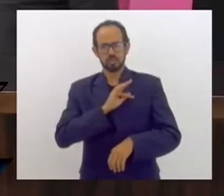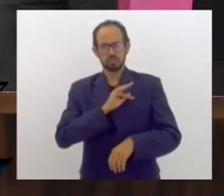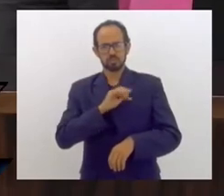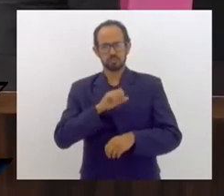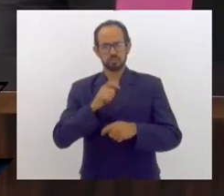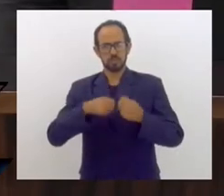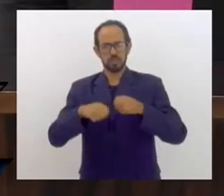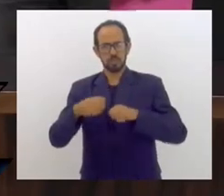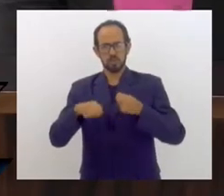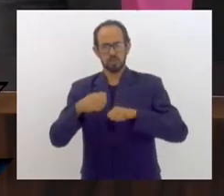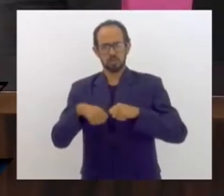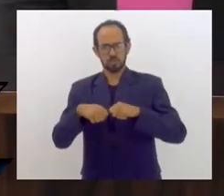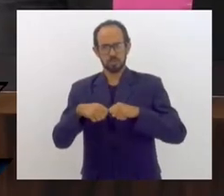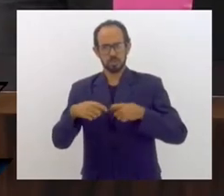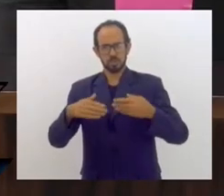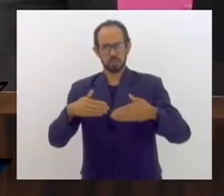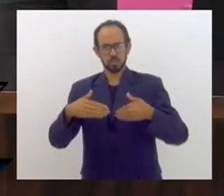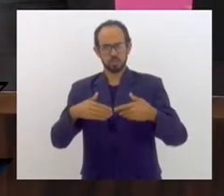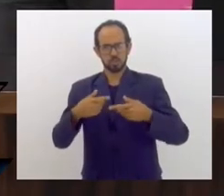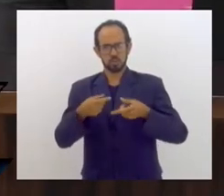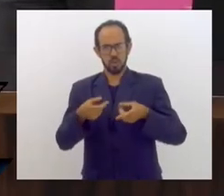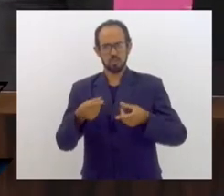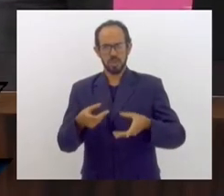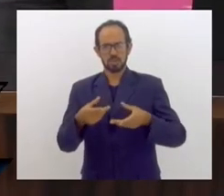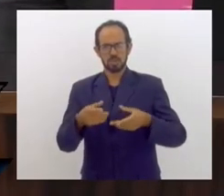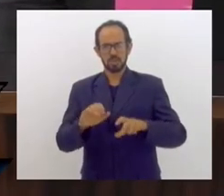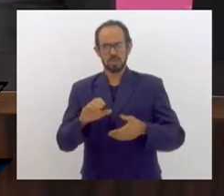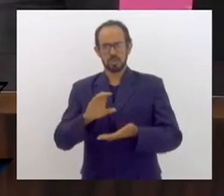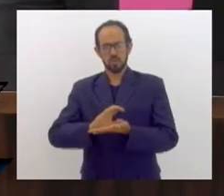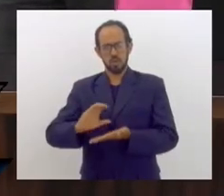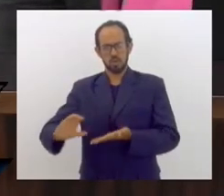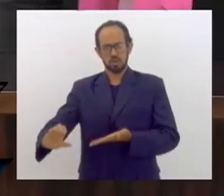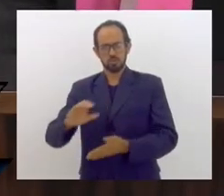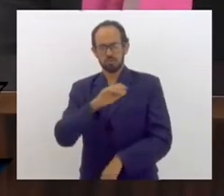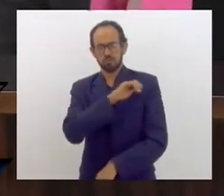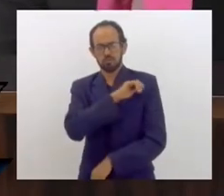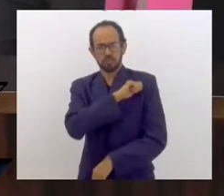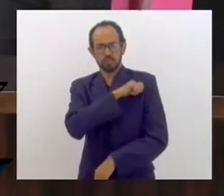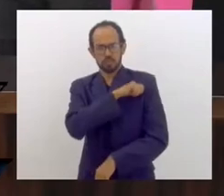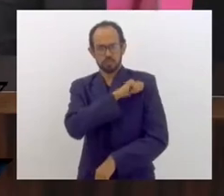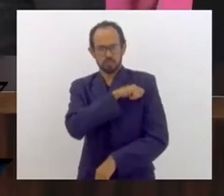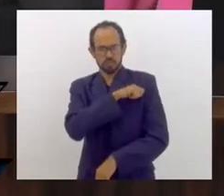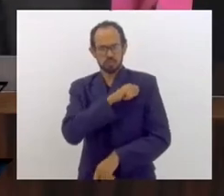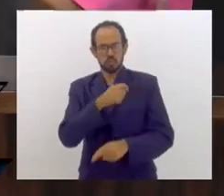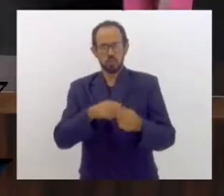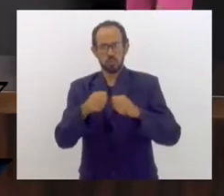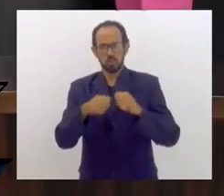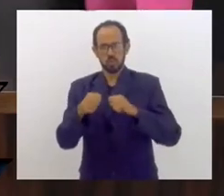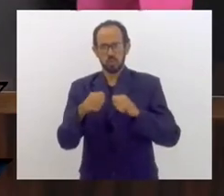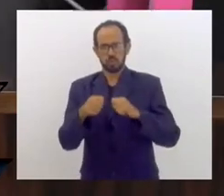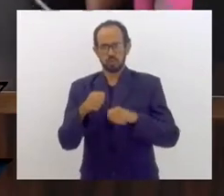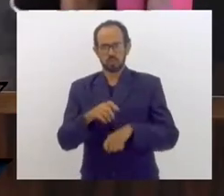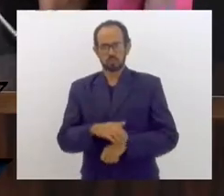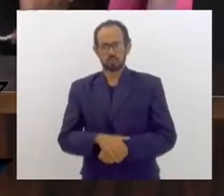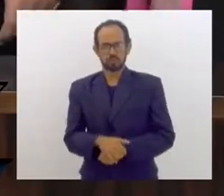de Economia, Indústria e Comércio, e de Orçamento, Finança, Fiscalização Financeira e Controle.